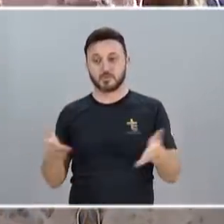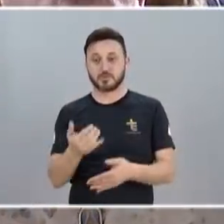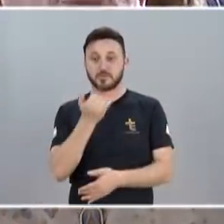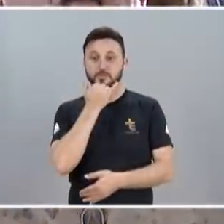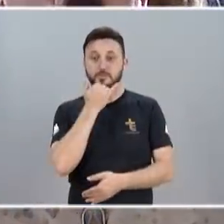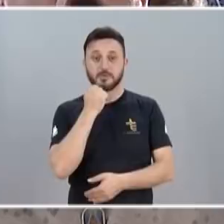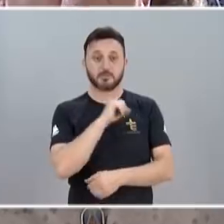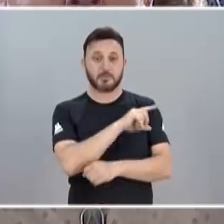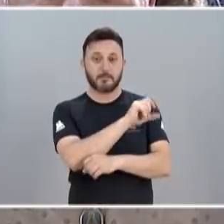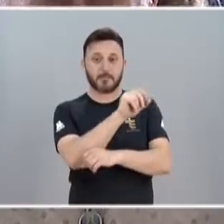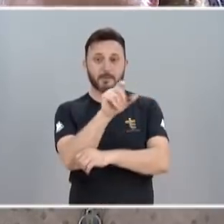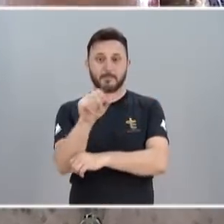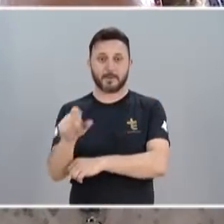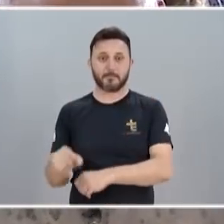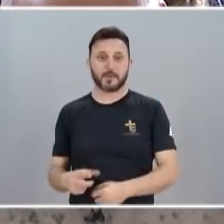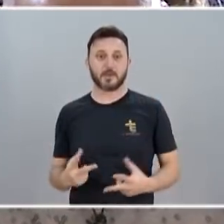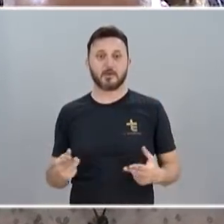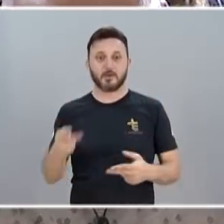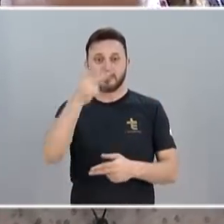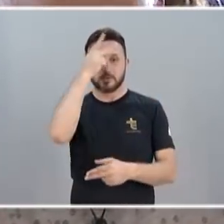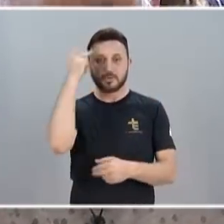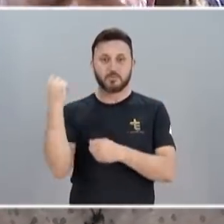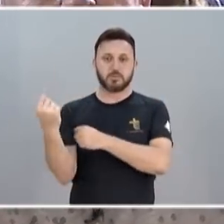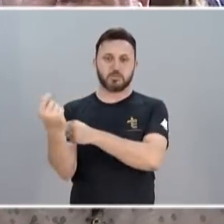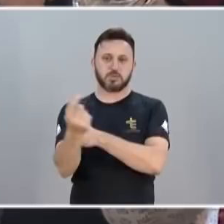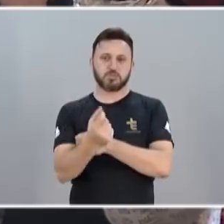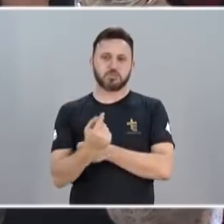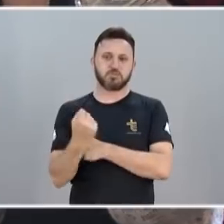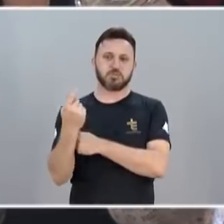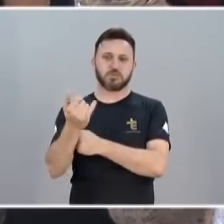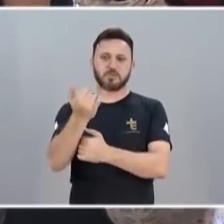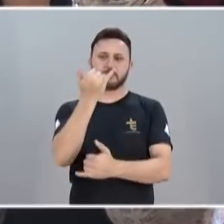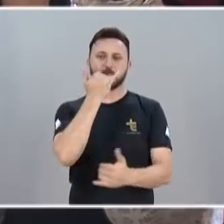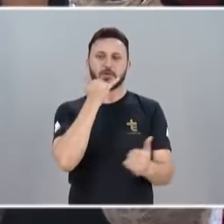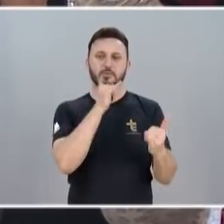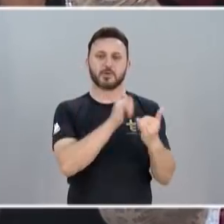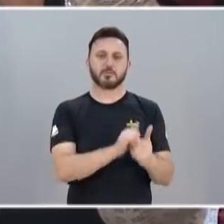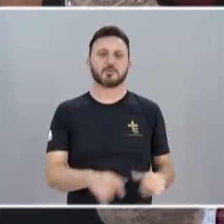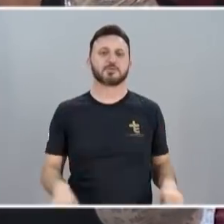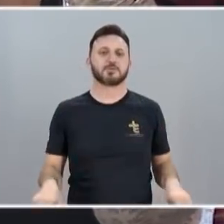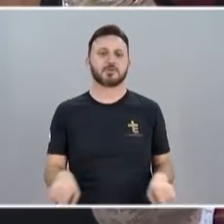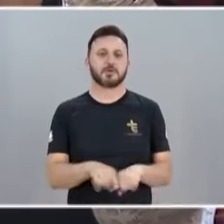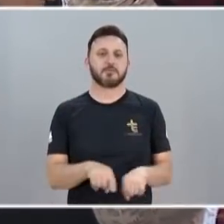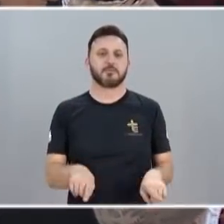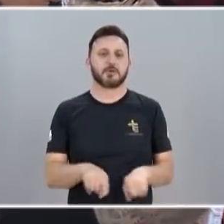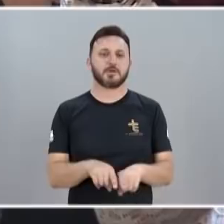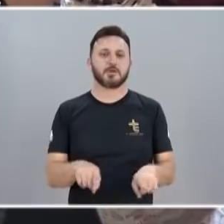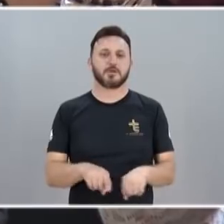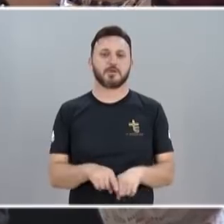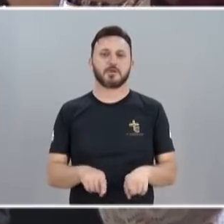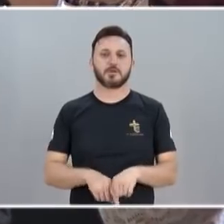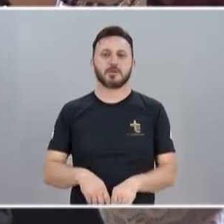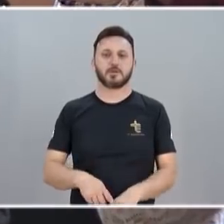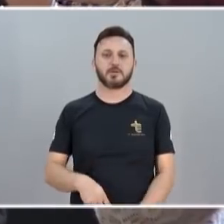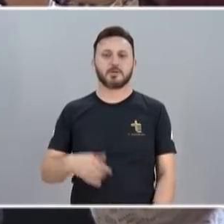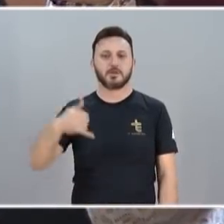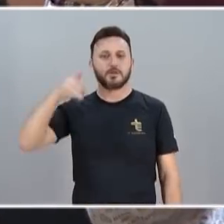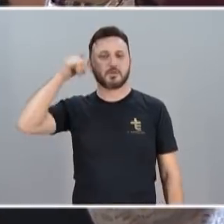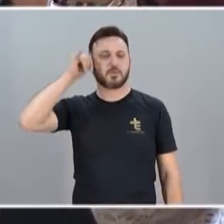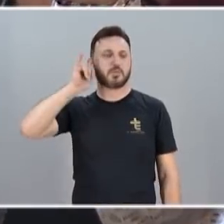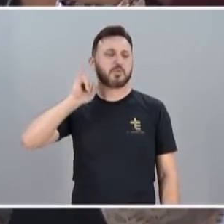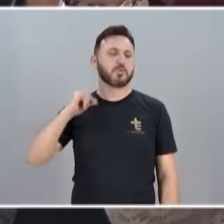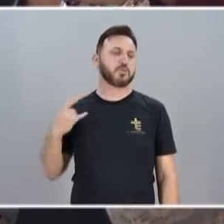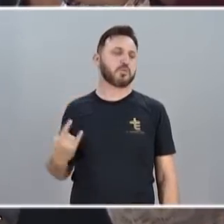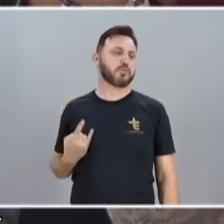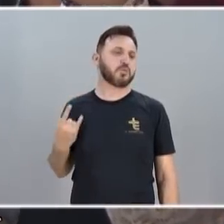dai hoje. Perdoai-nos as nossas ofensas, assim como nós perdoamos a quem nos tem ofendido.